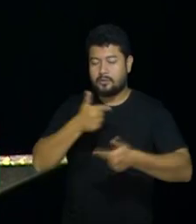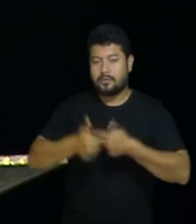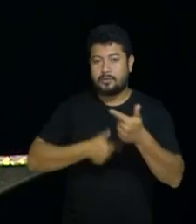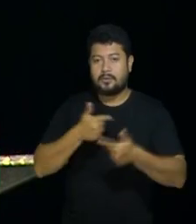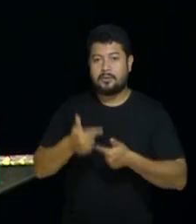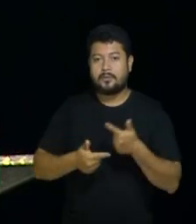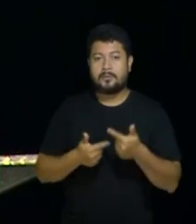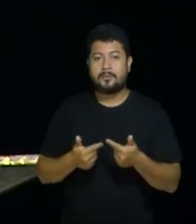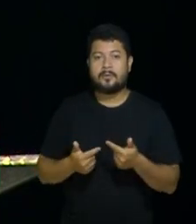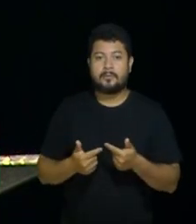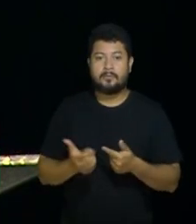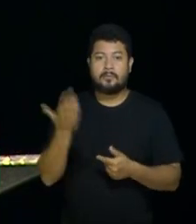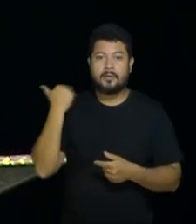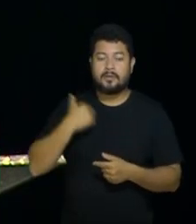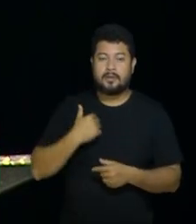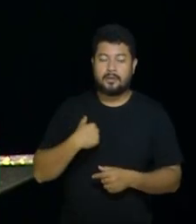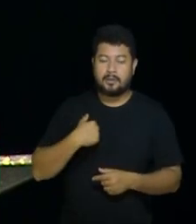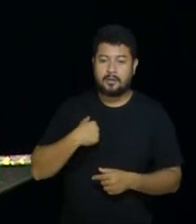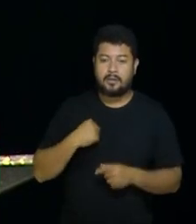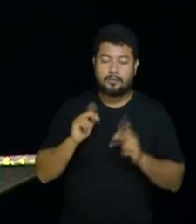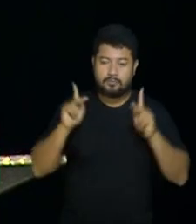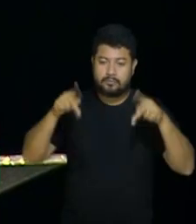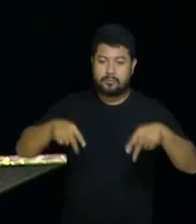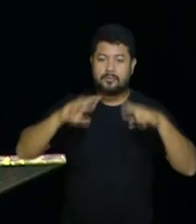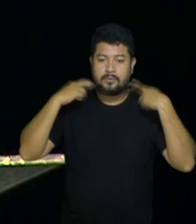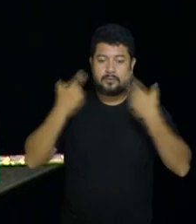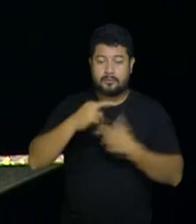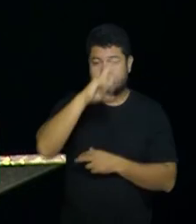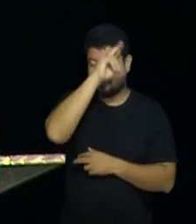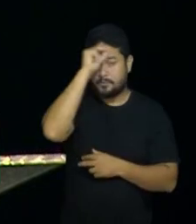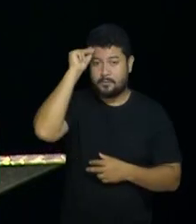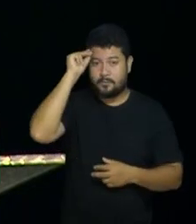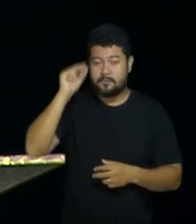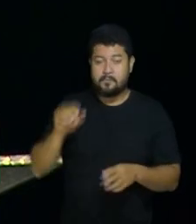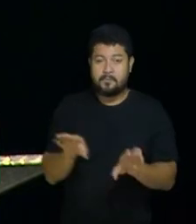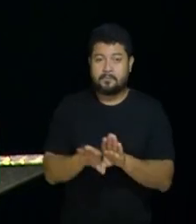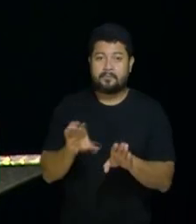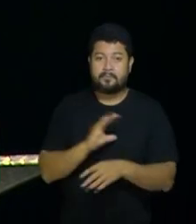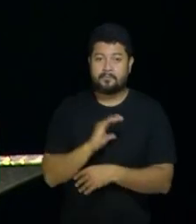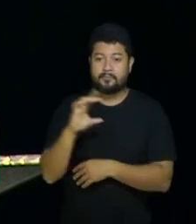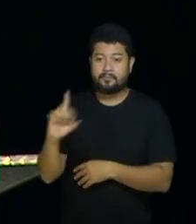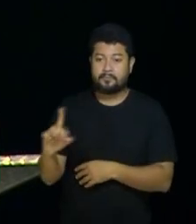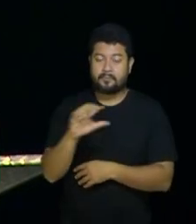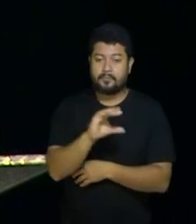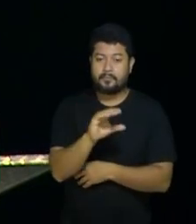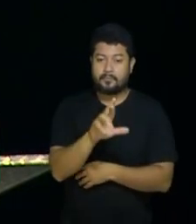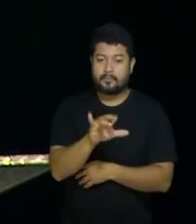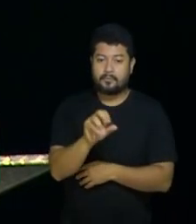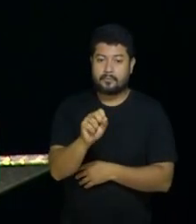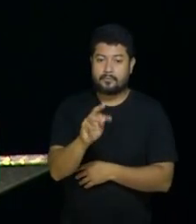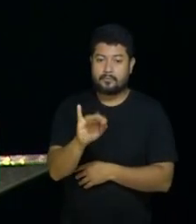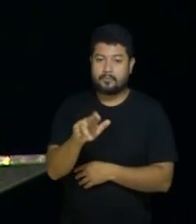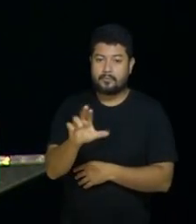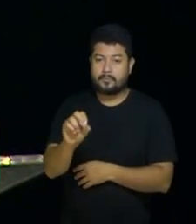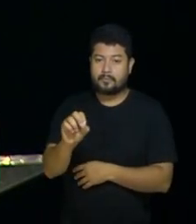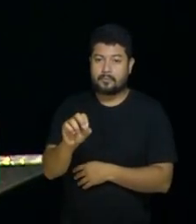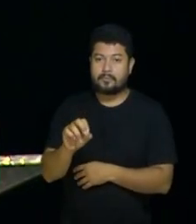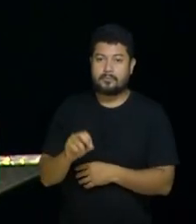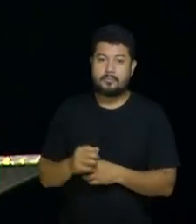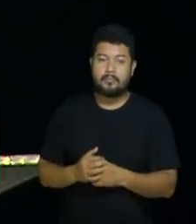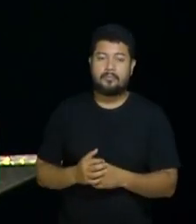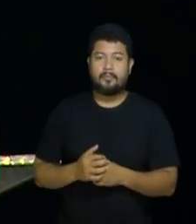fui prefeito de Pouso Redondo, e com o Cristiano, o coordenador, pelo belo trabalho que o Denit está fazendo na